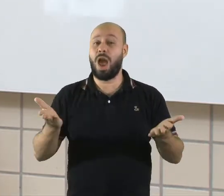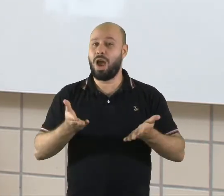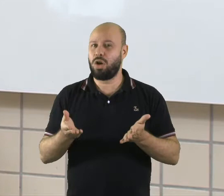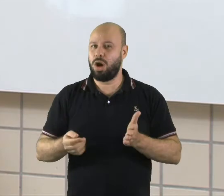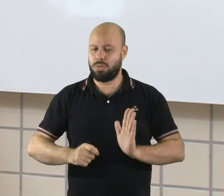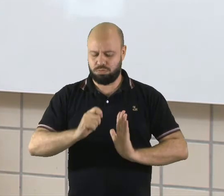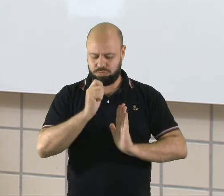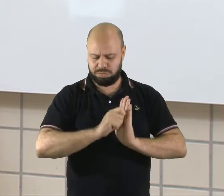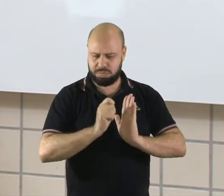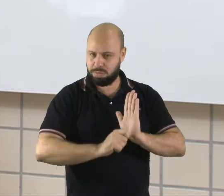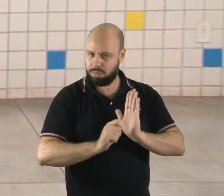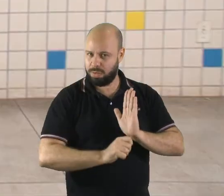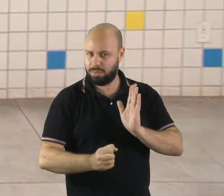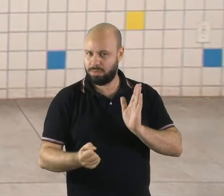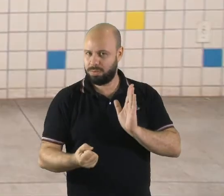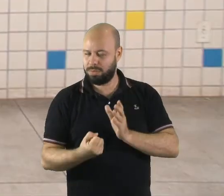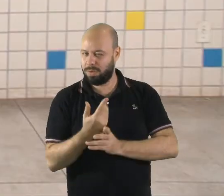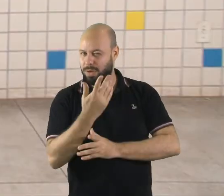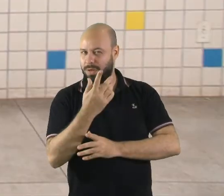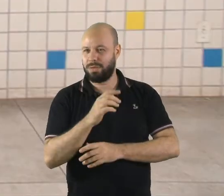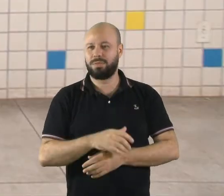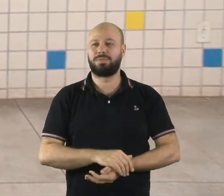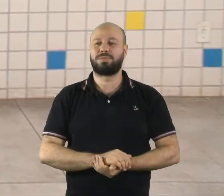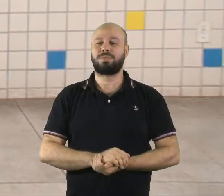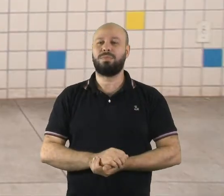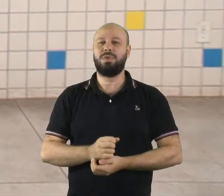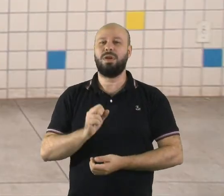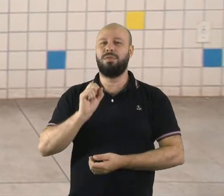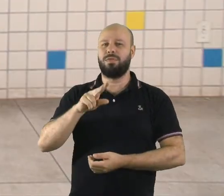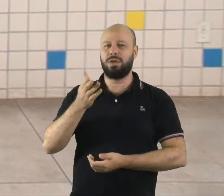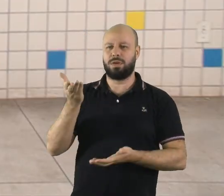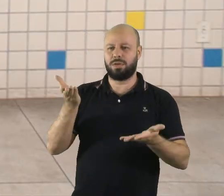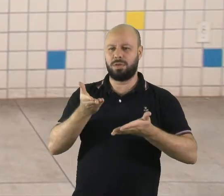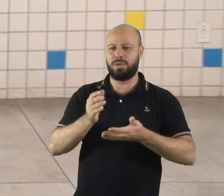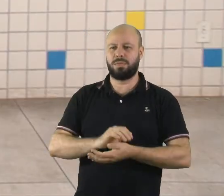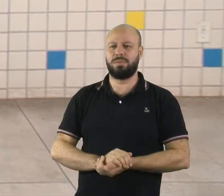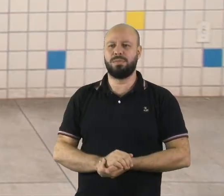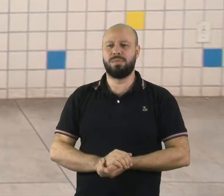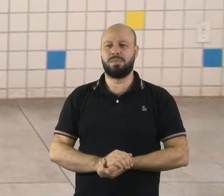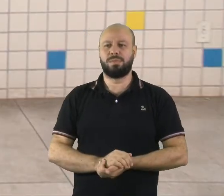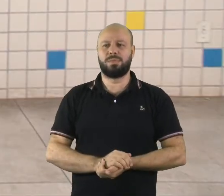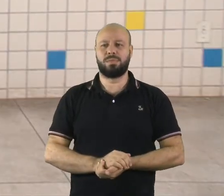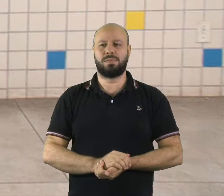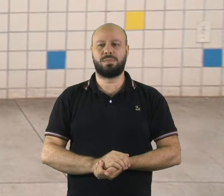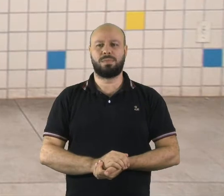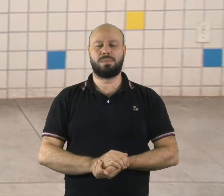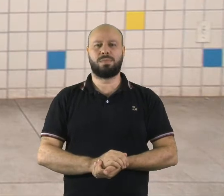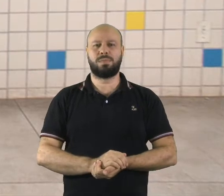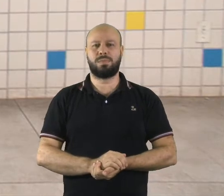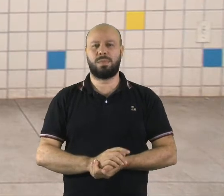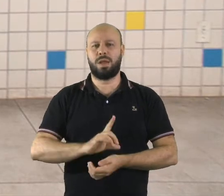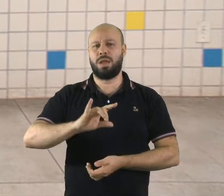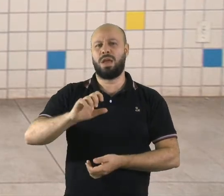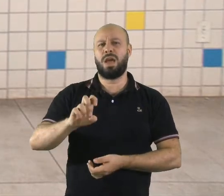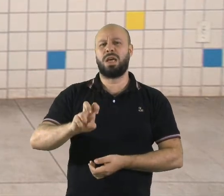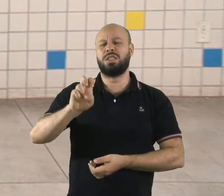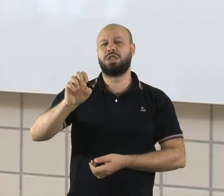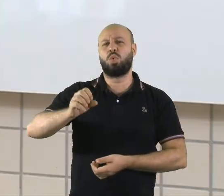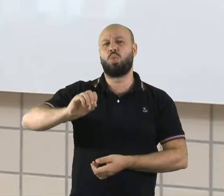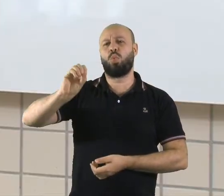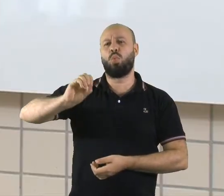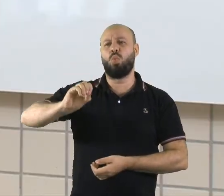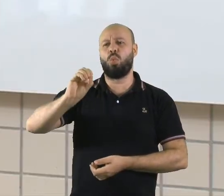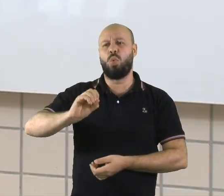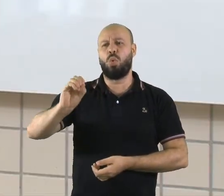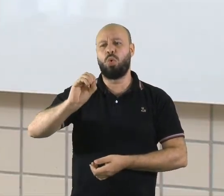lá? Olhando aí novamente. Bem, dia 5 de outubro,